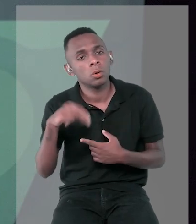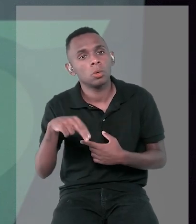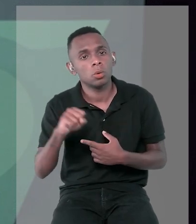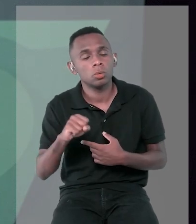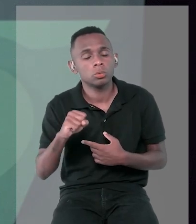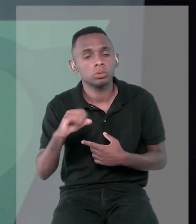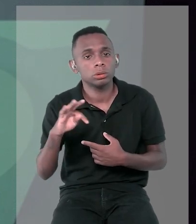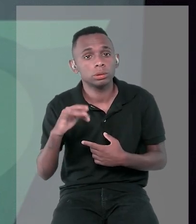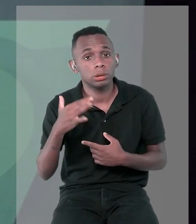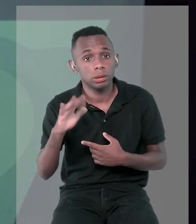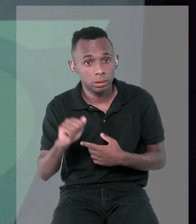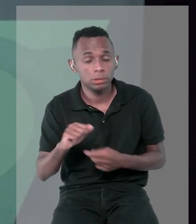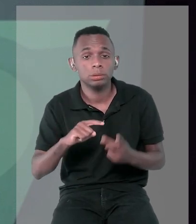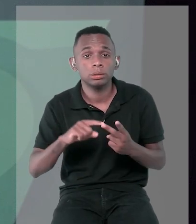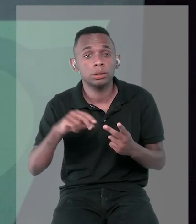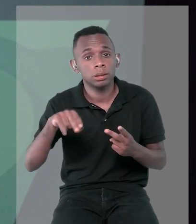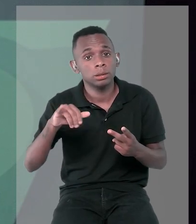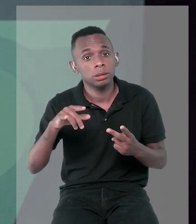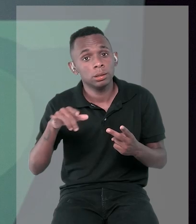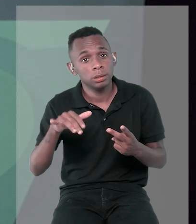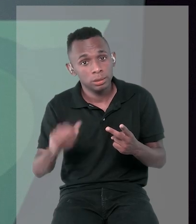gente conviveu, ela com a Nísia Floresta.